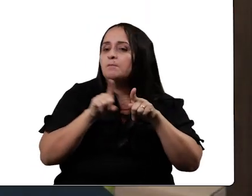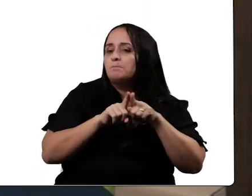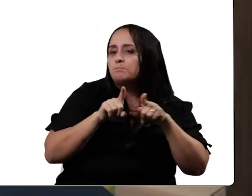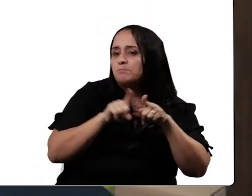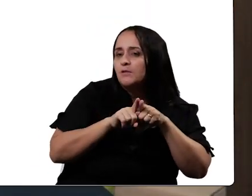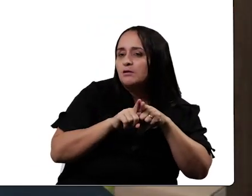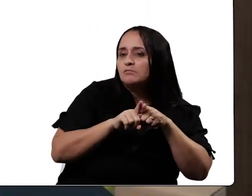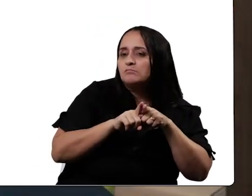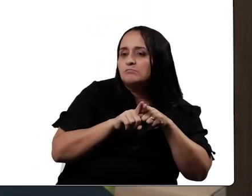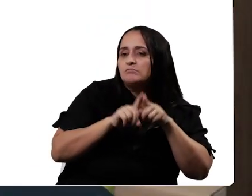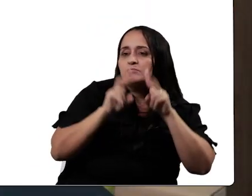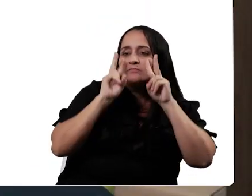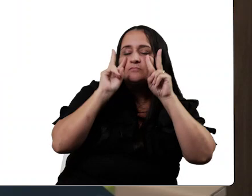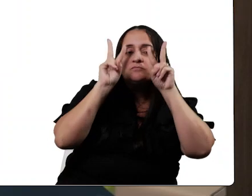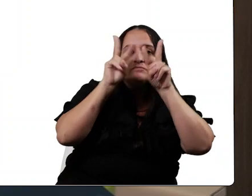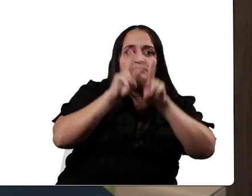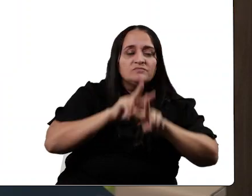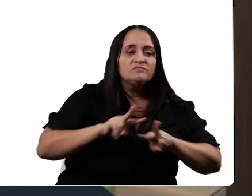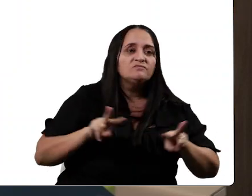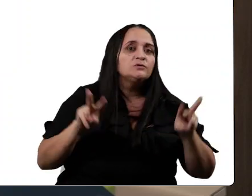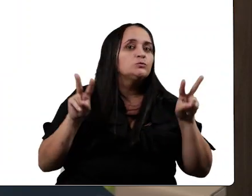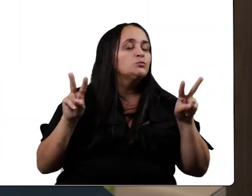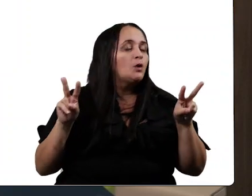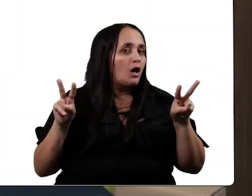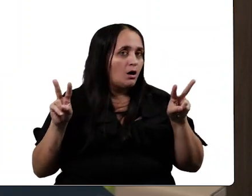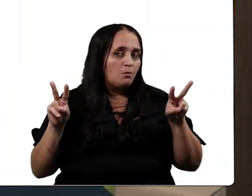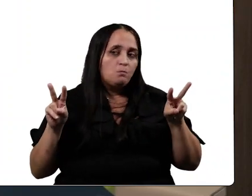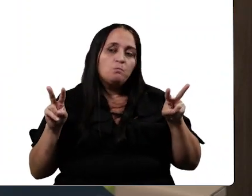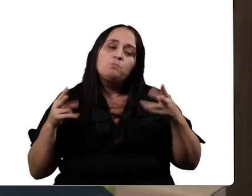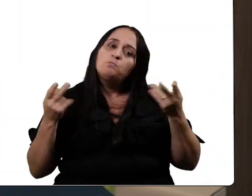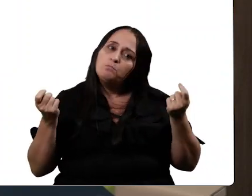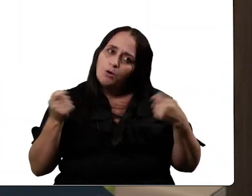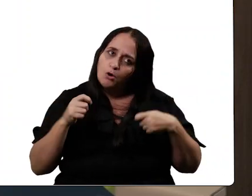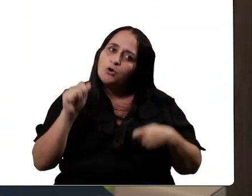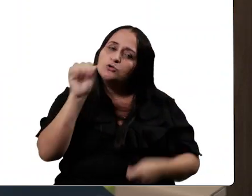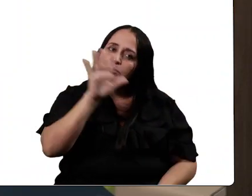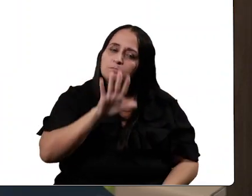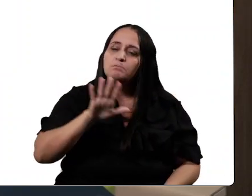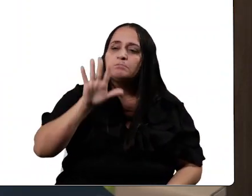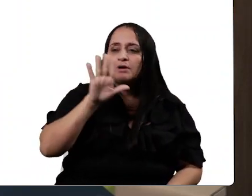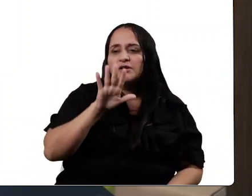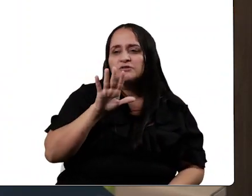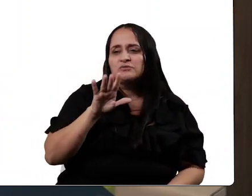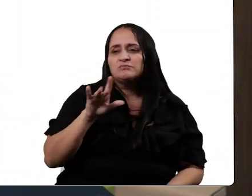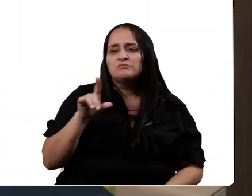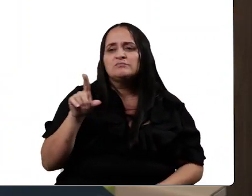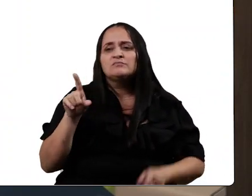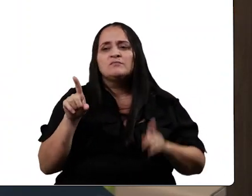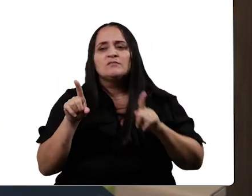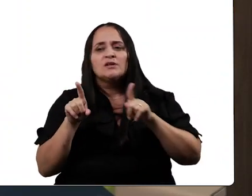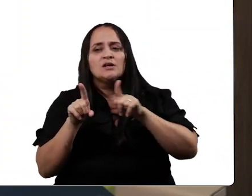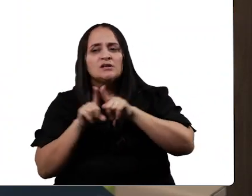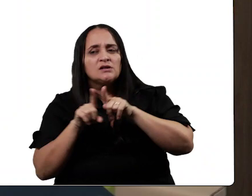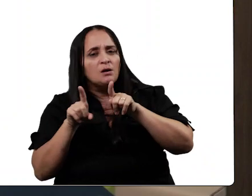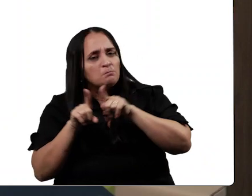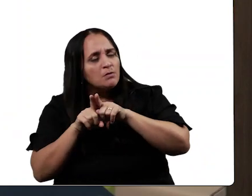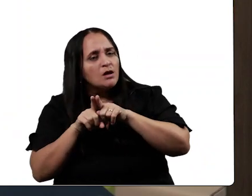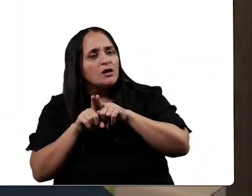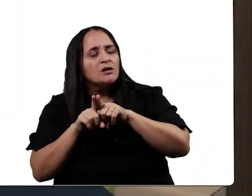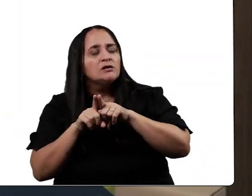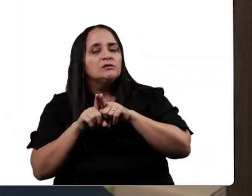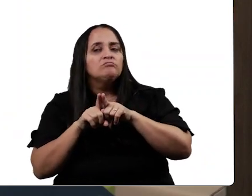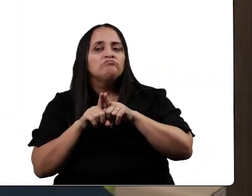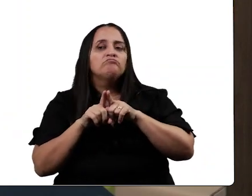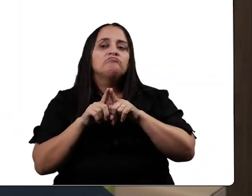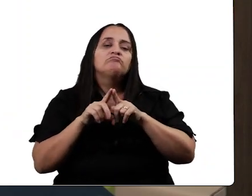árvore, então a linguagem visual, não verbal. E tem lá o textozinho em japonês, que é um tipo